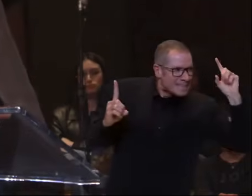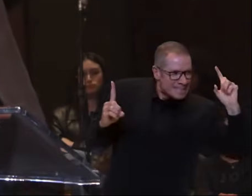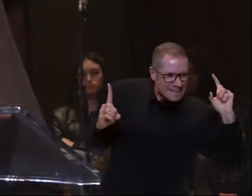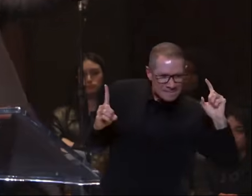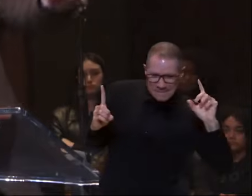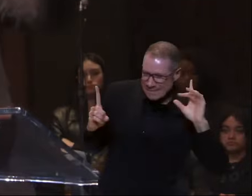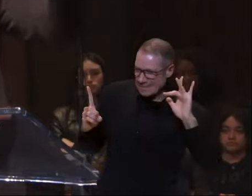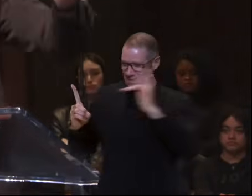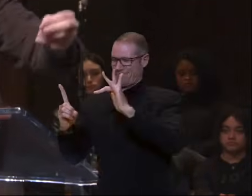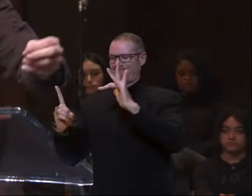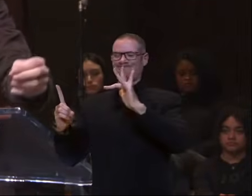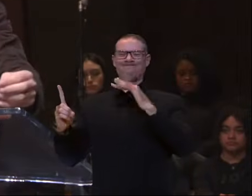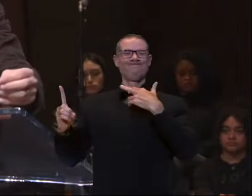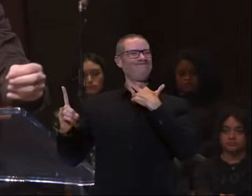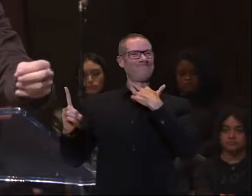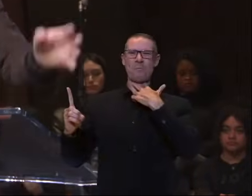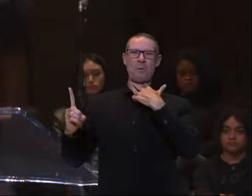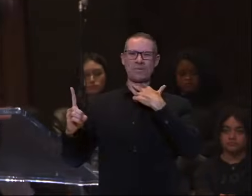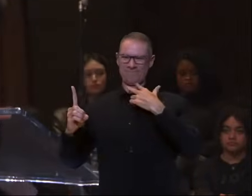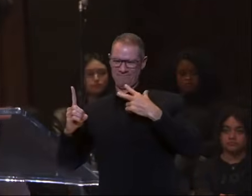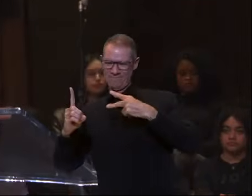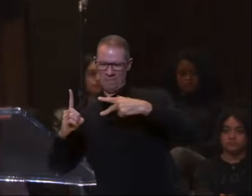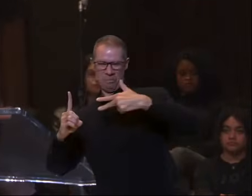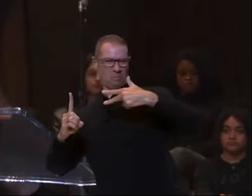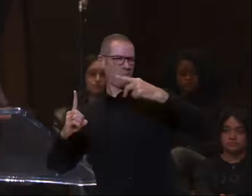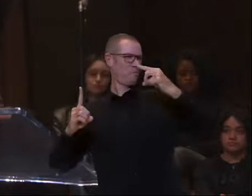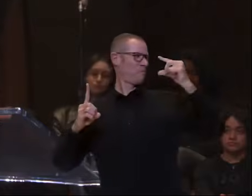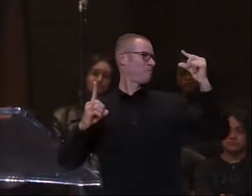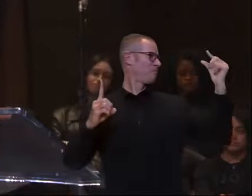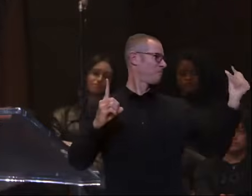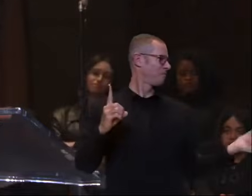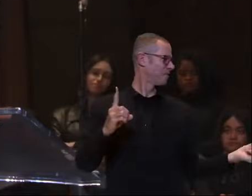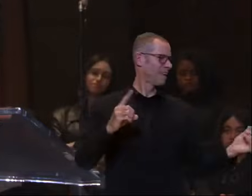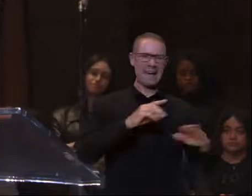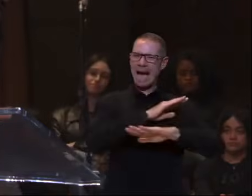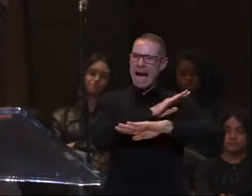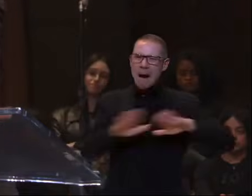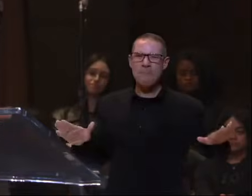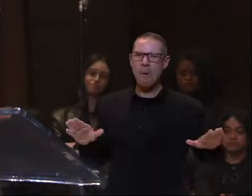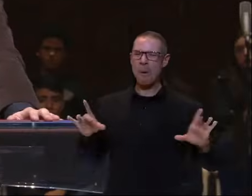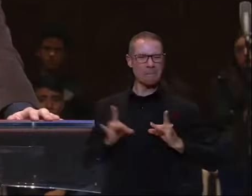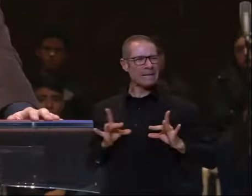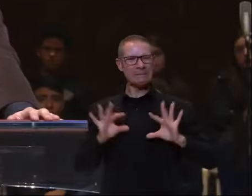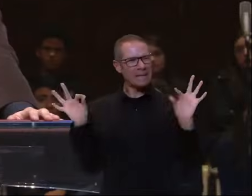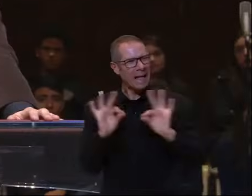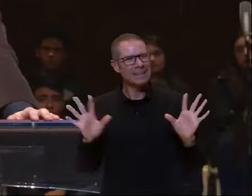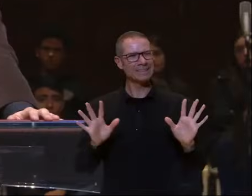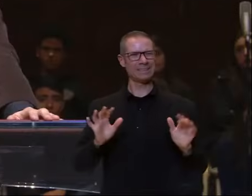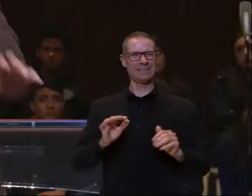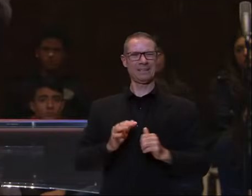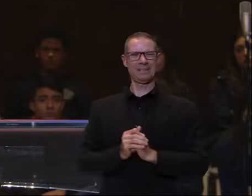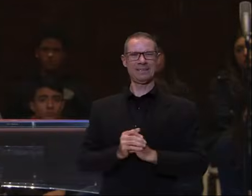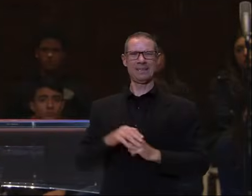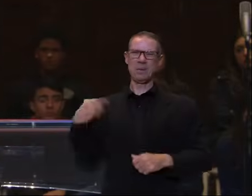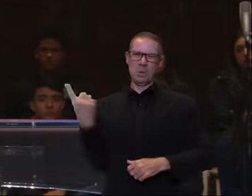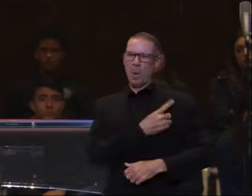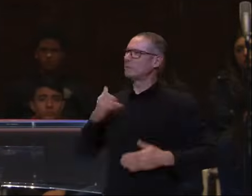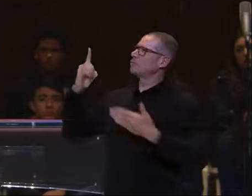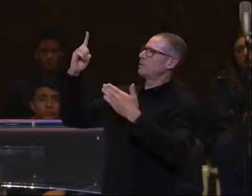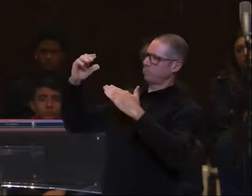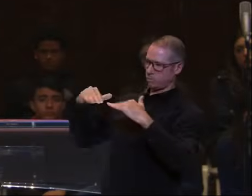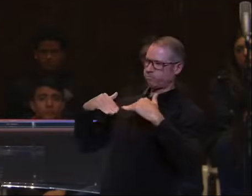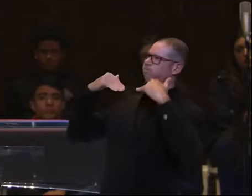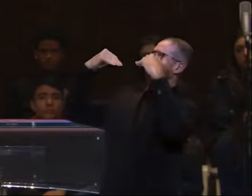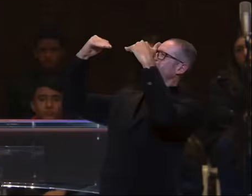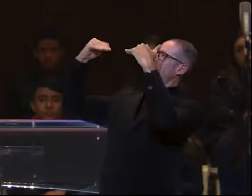te toca. Já acabou, não tem, não pega, não precisa ter medo. O nosso Deus é